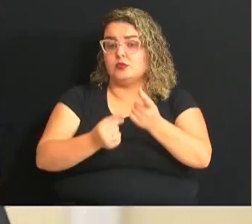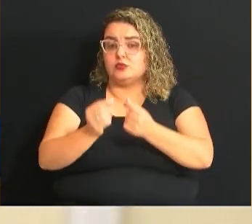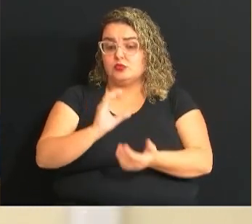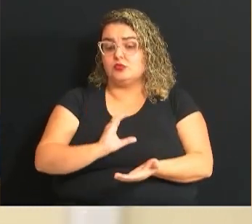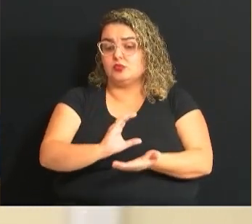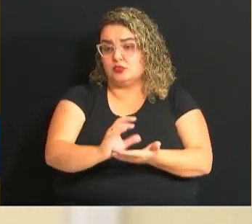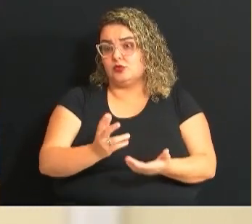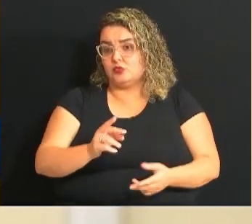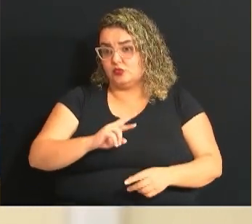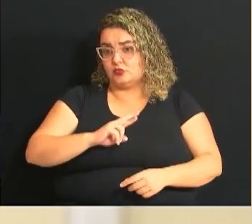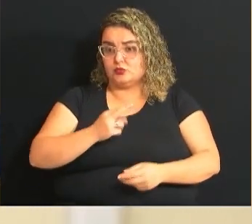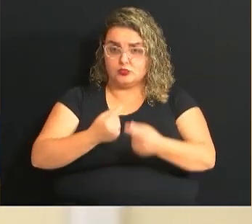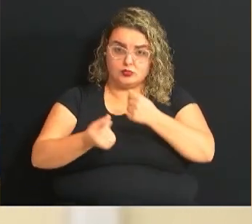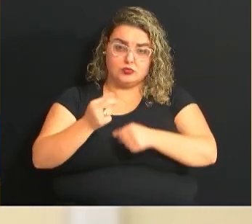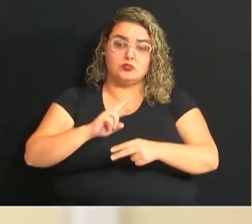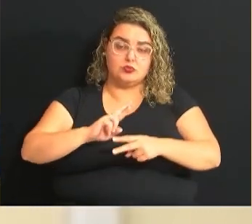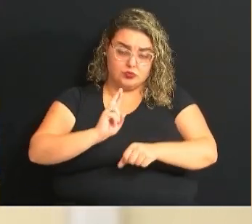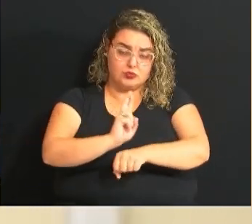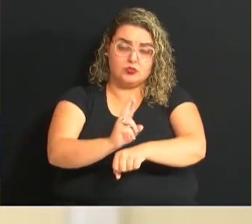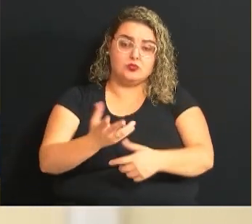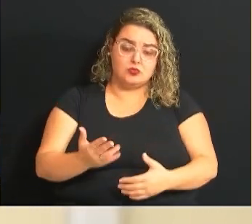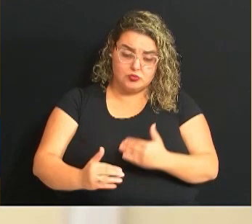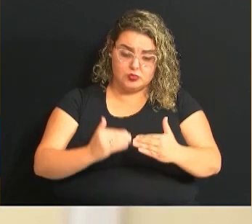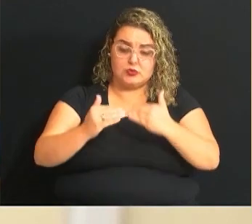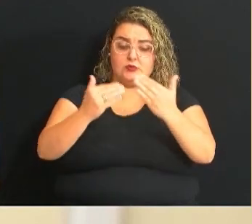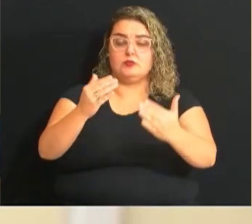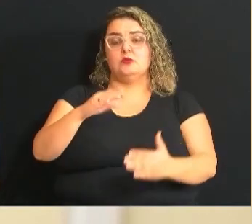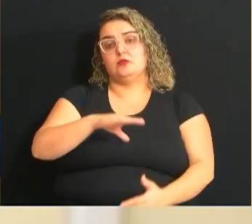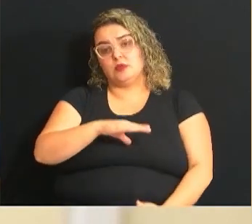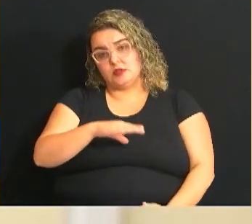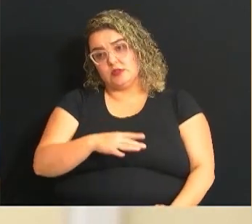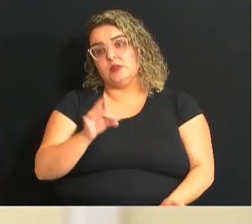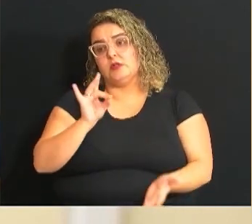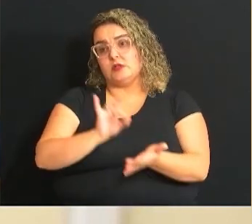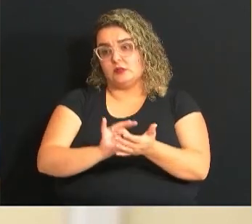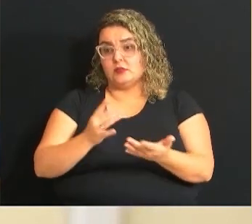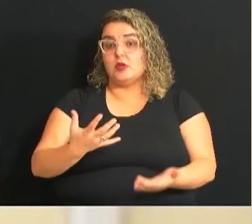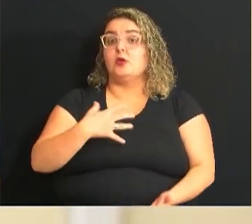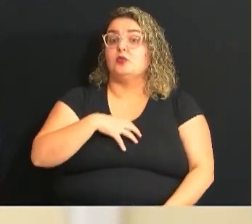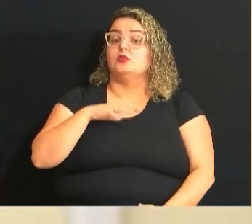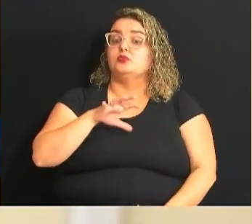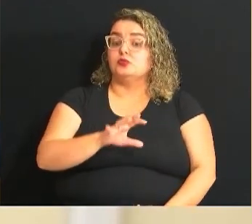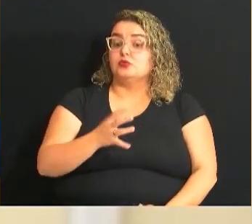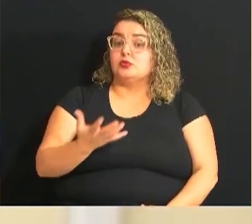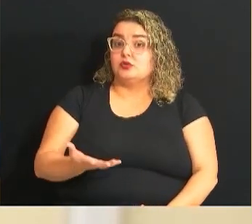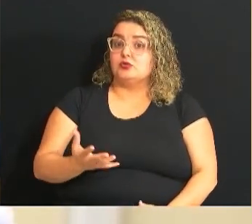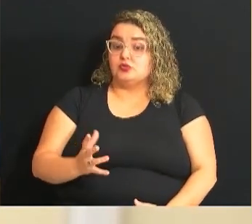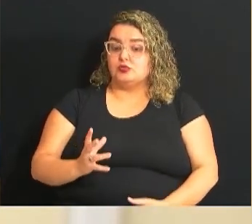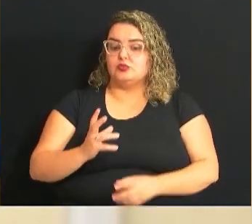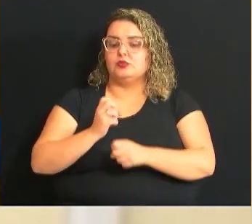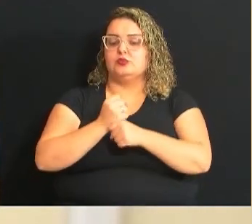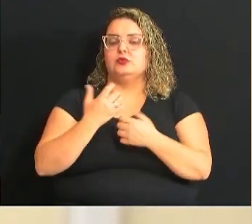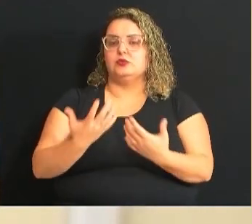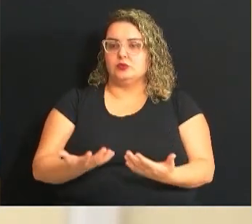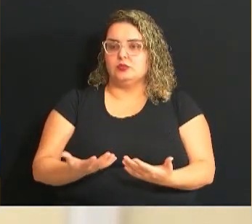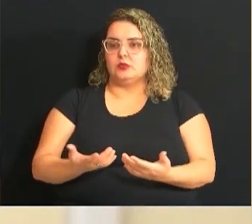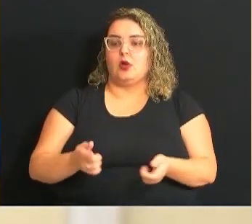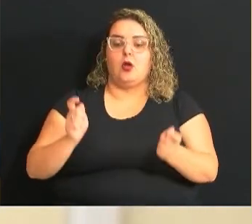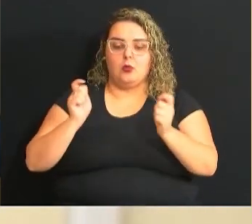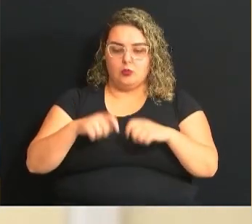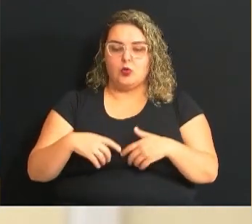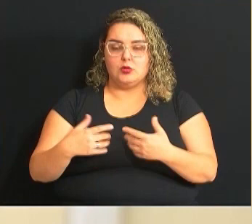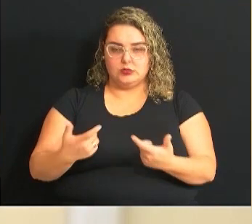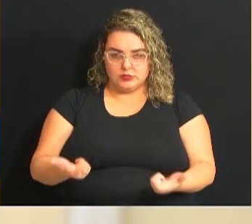o desenvolvimento da cidade. Então, na verdade, isso é uma forma de você fortalecer,